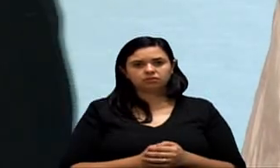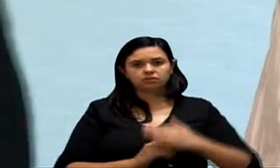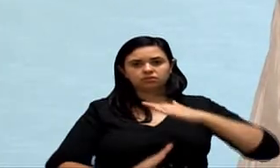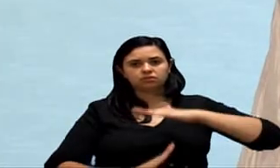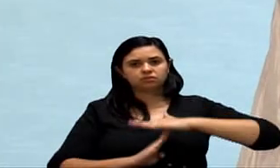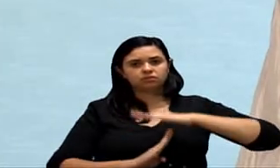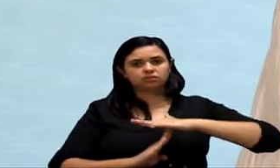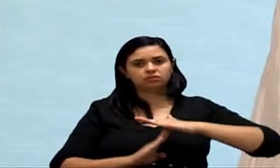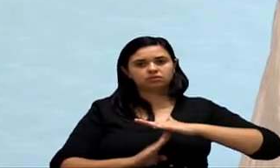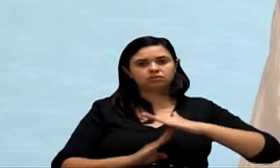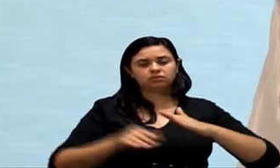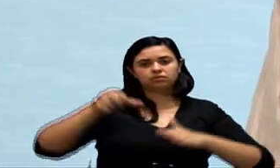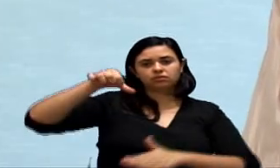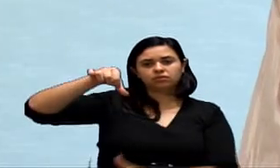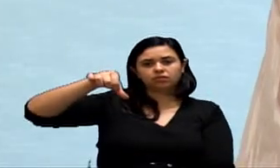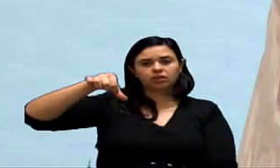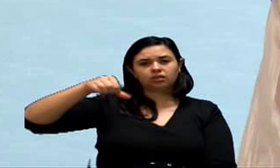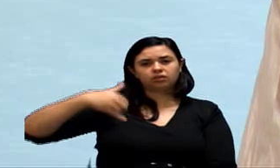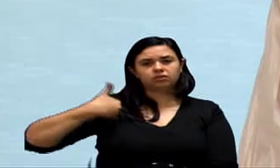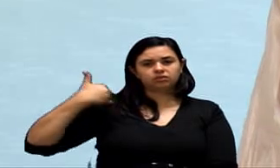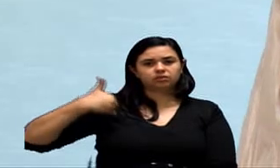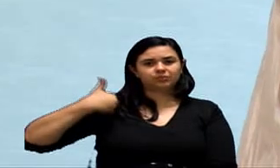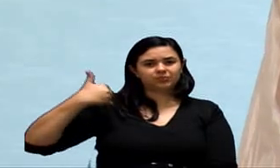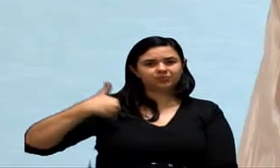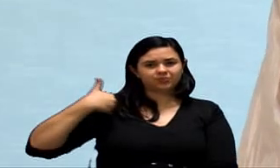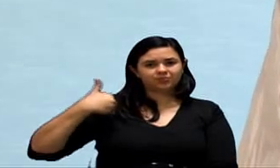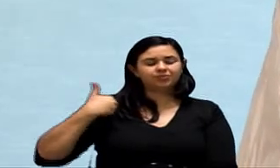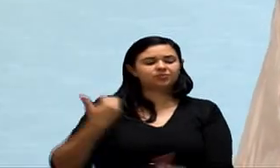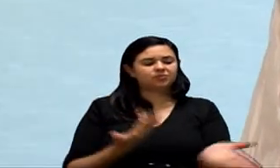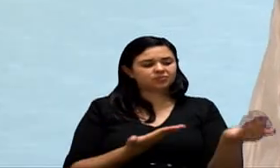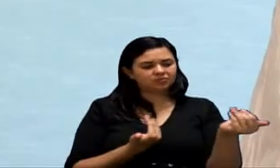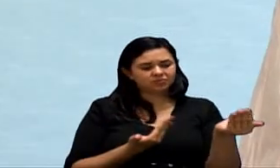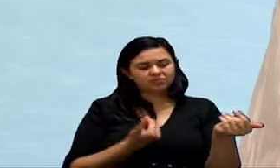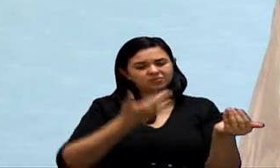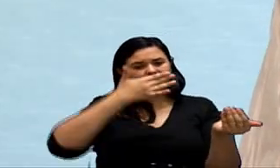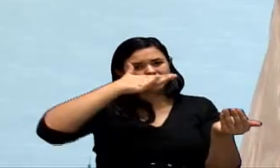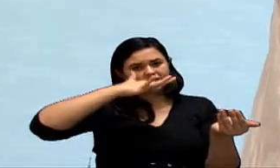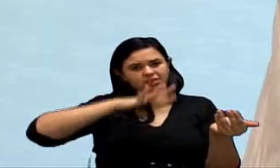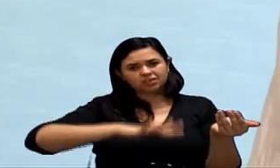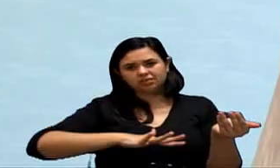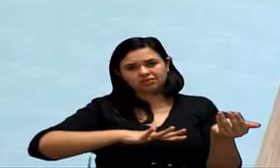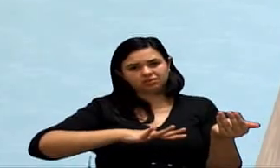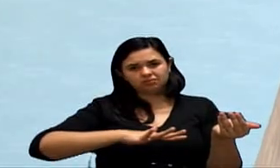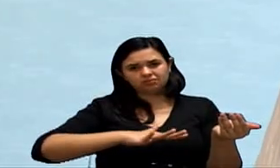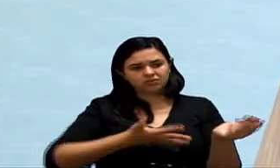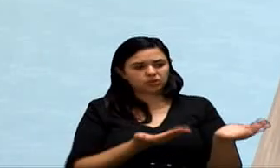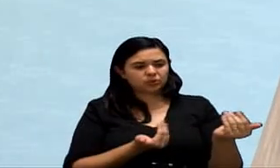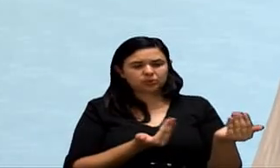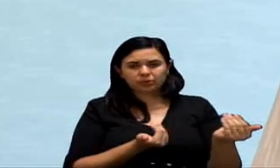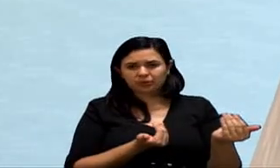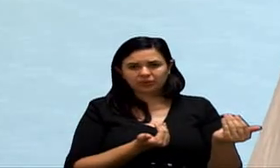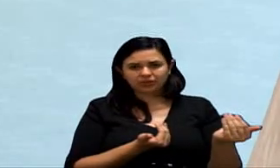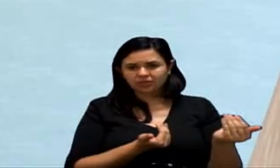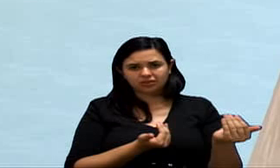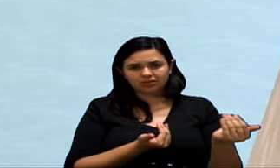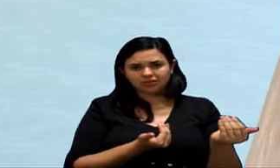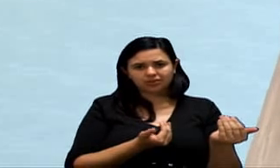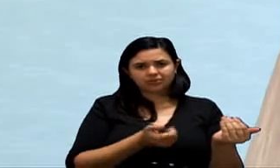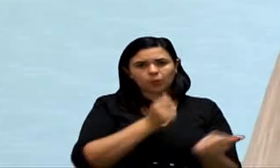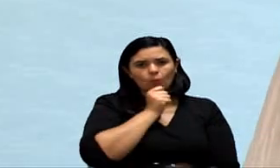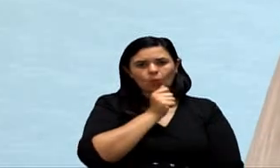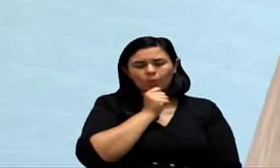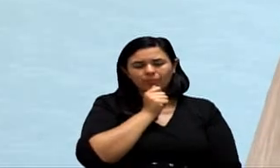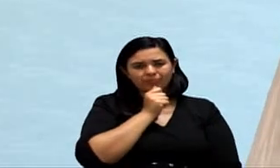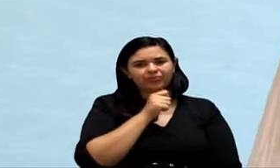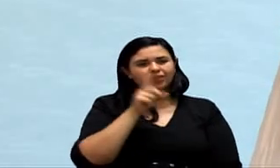idades pequenas, bem novas, bem jovens, que sequer entraram na adolescência. A gente pensa que a violência sexual é contra mulheres